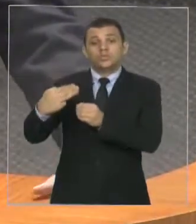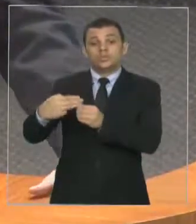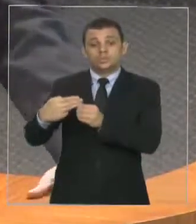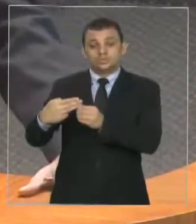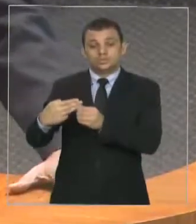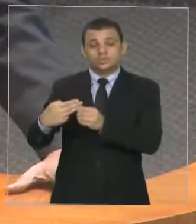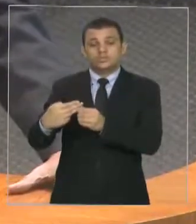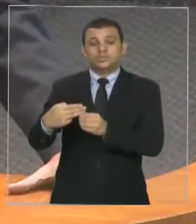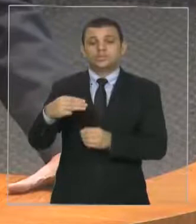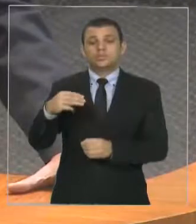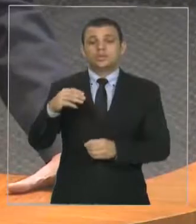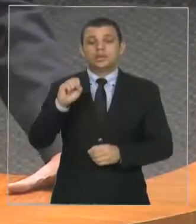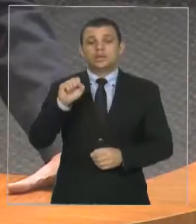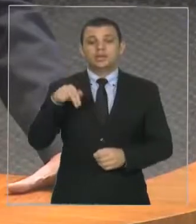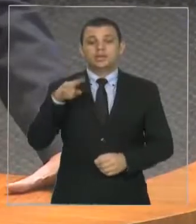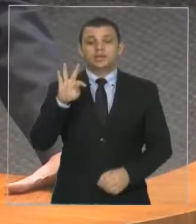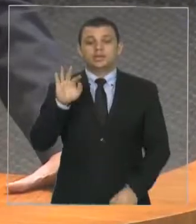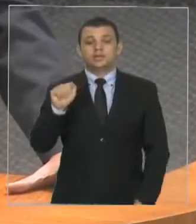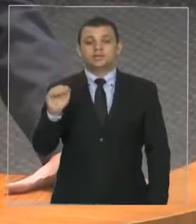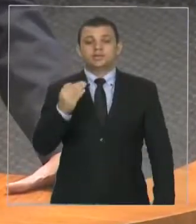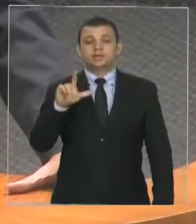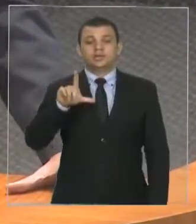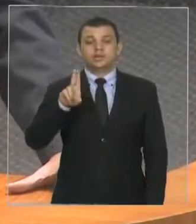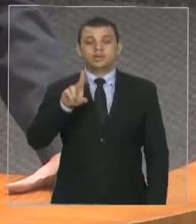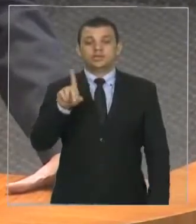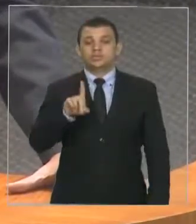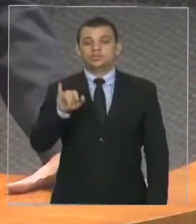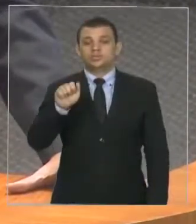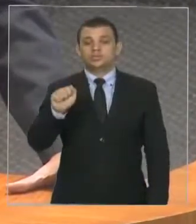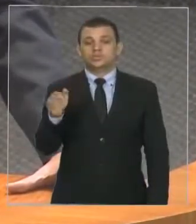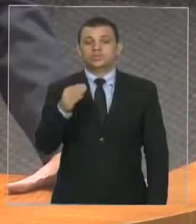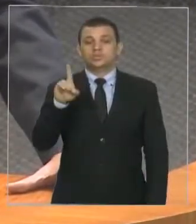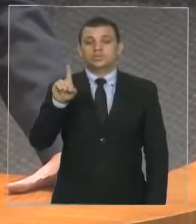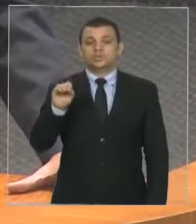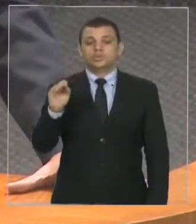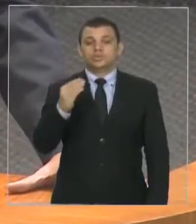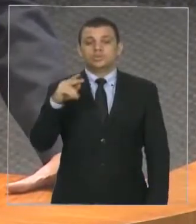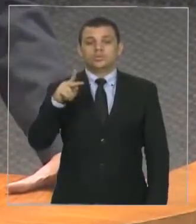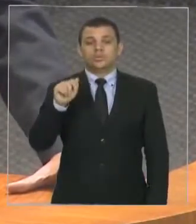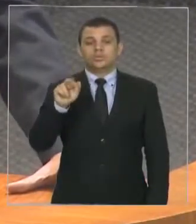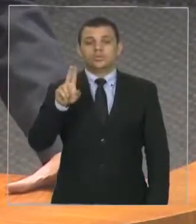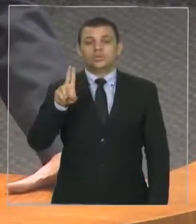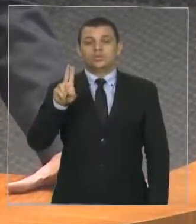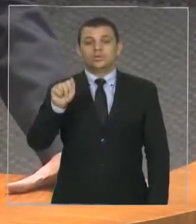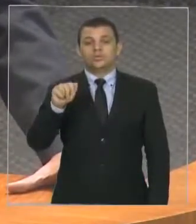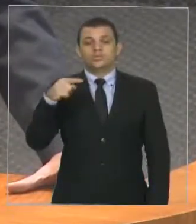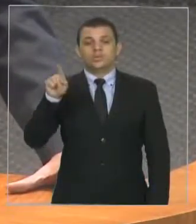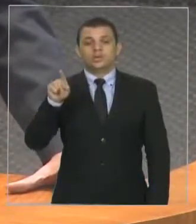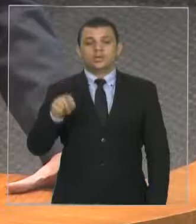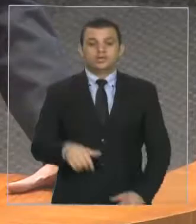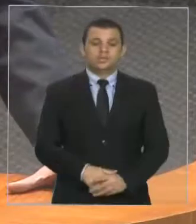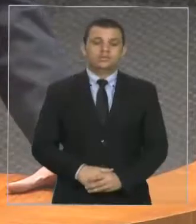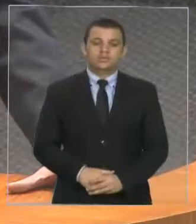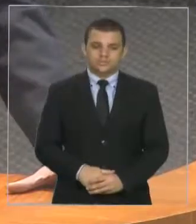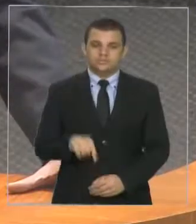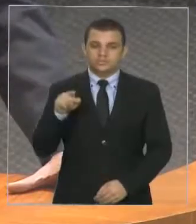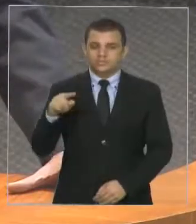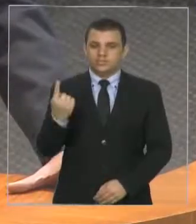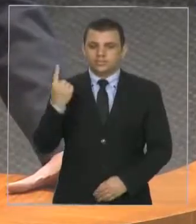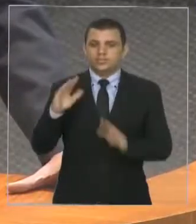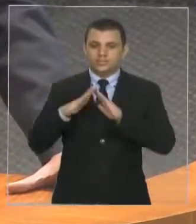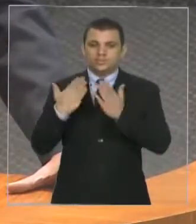do Paruá. Eu quero dizer que realmente seria interessante se todos